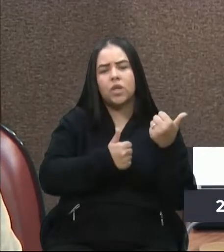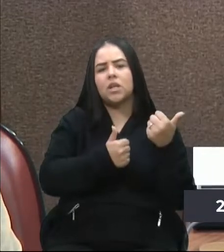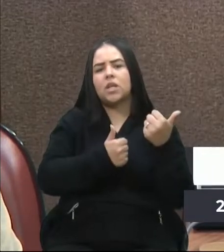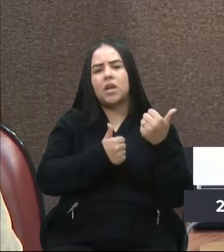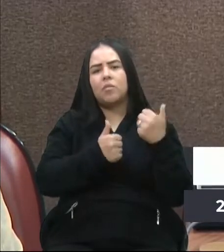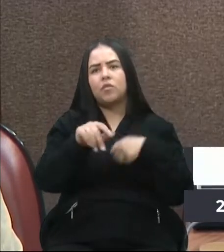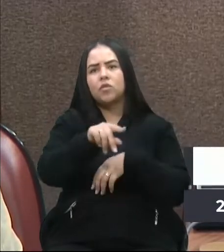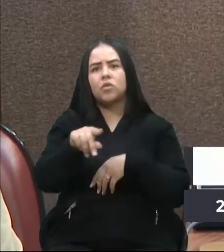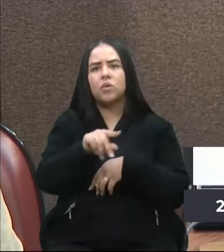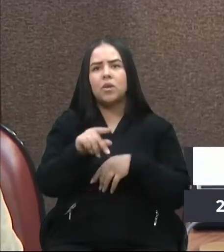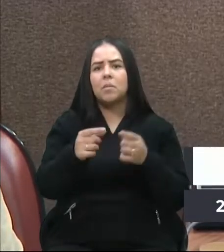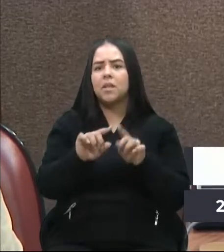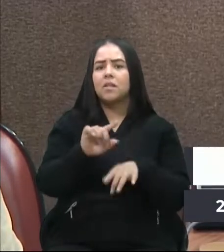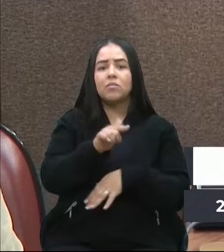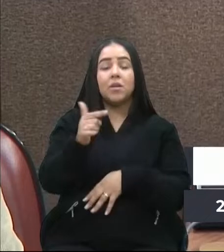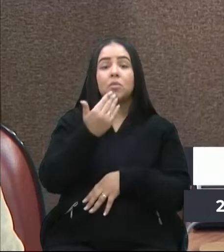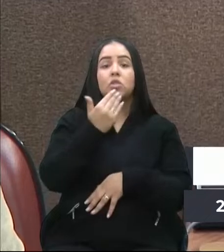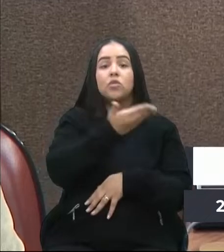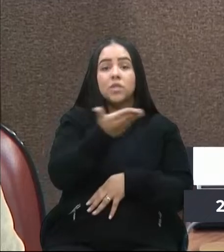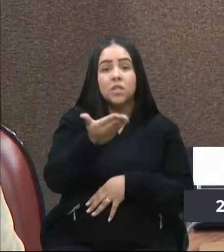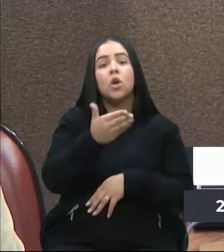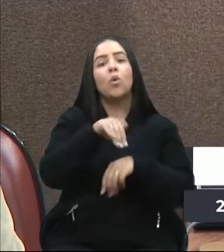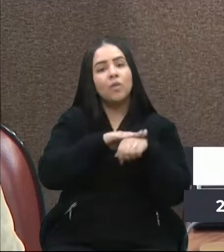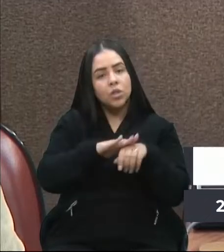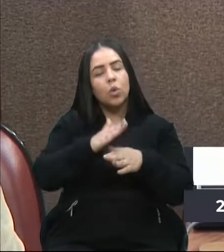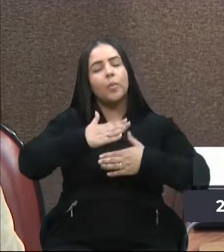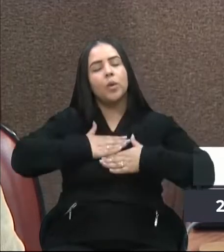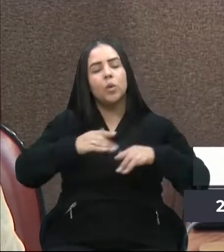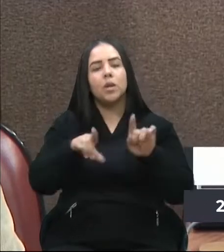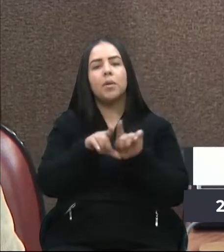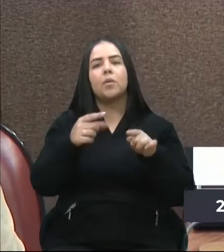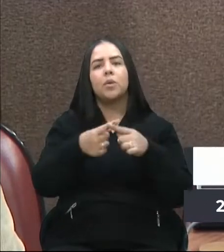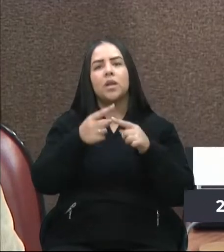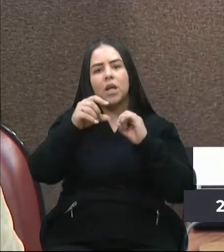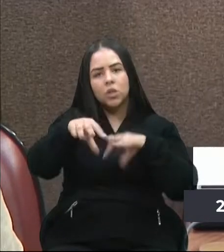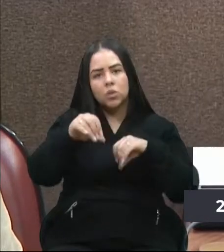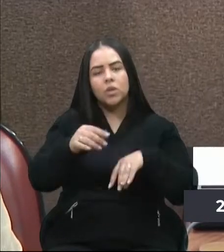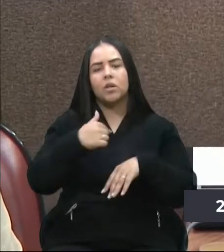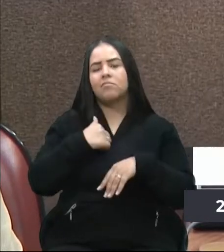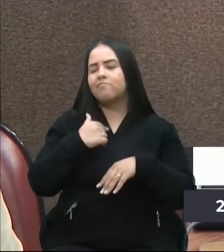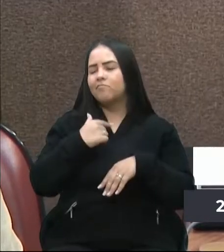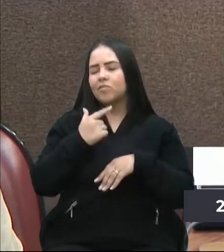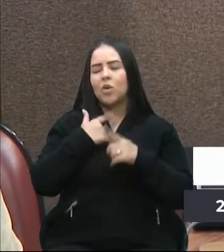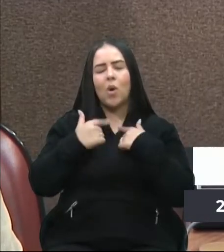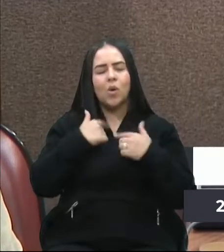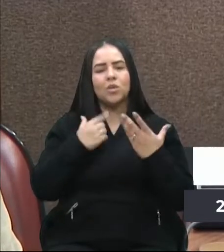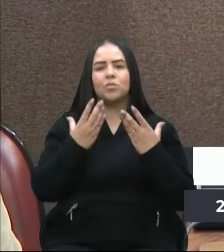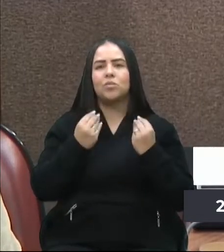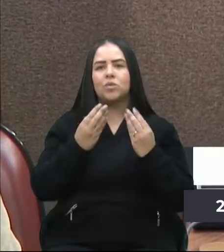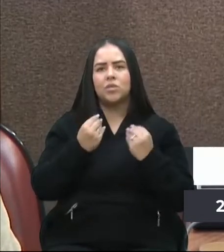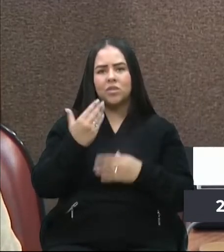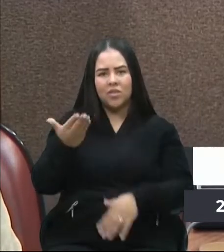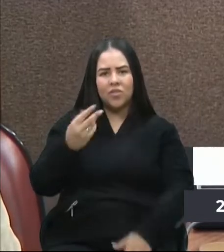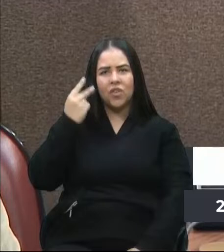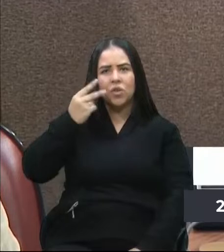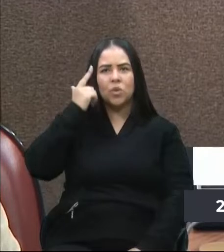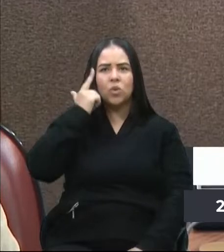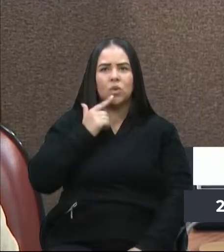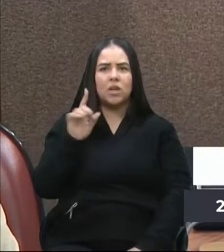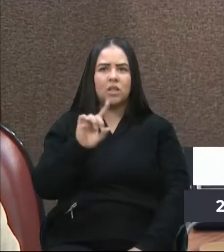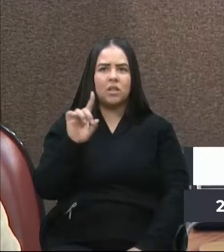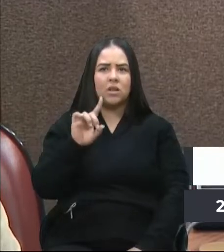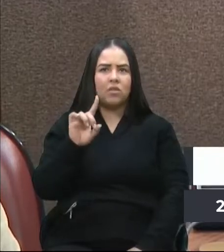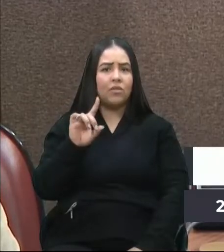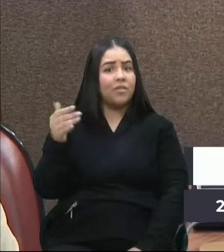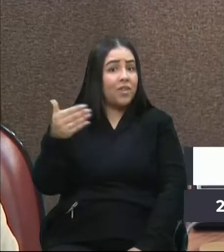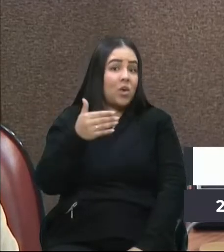recebi essa solicitação de vocês. Então, conversem comigo também, que educação é um tema que eu tenho um carinho imenso. Nem o vereador Lucas veio conversar comigo no gabinete,